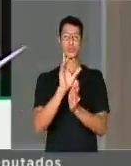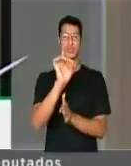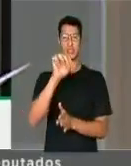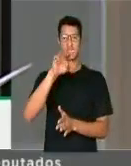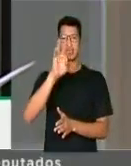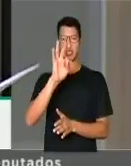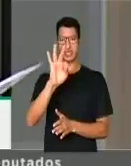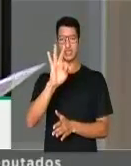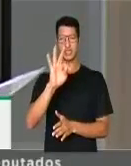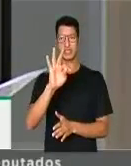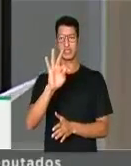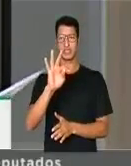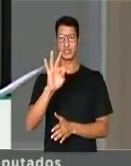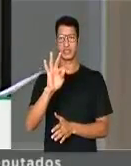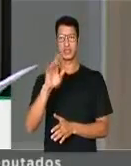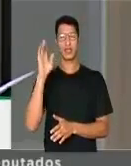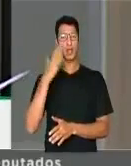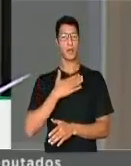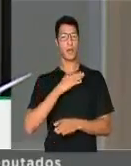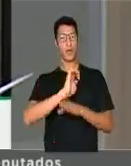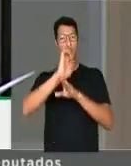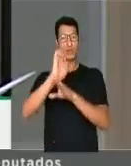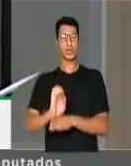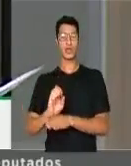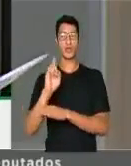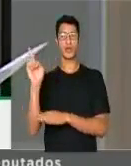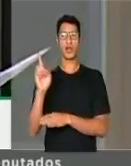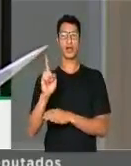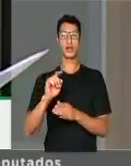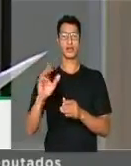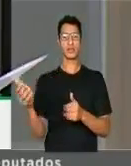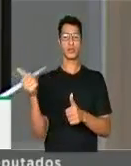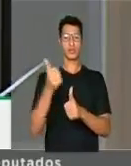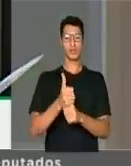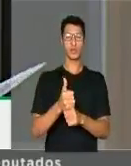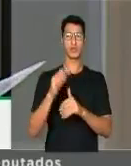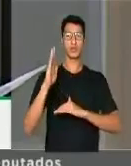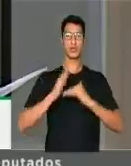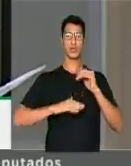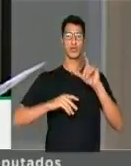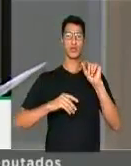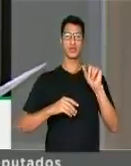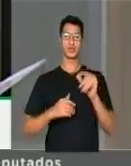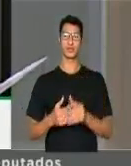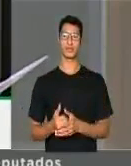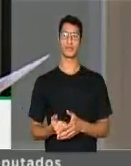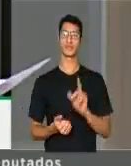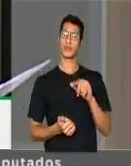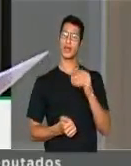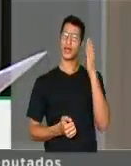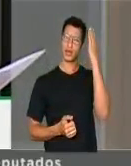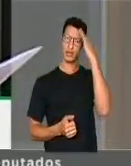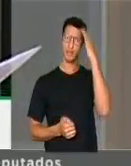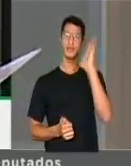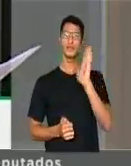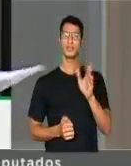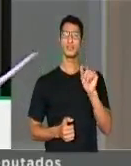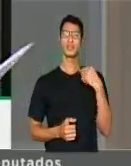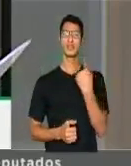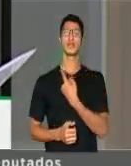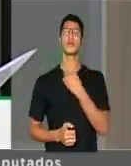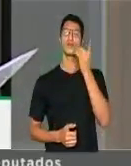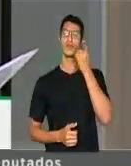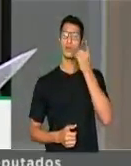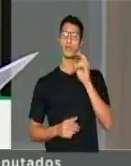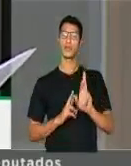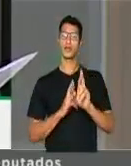DENIT, superintendente do DENIT, lá no meu estado, a reposição financeira sobre isso. É bem sabido que nós,